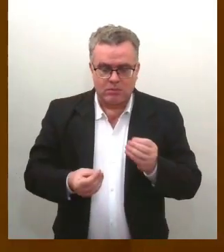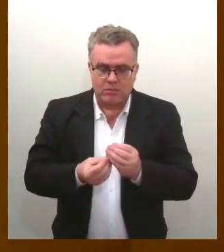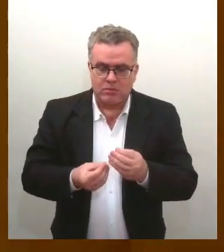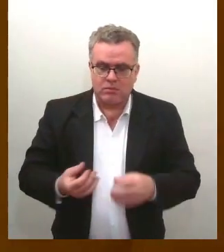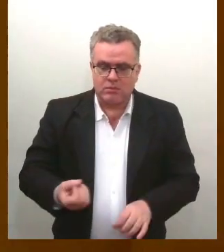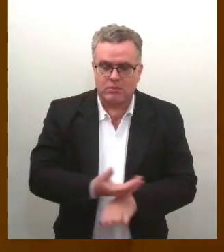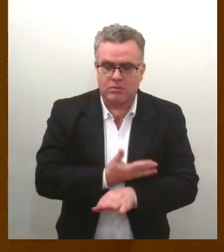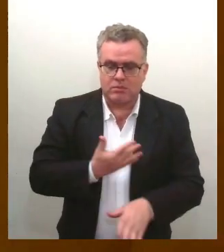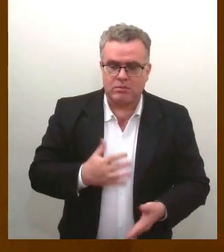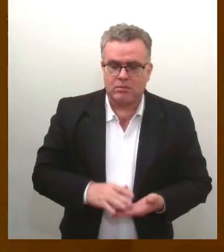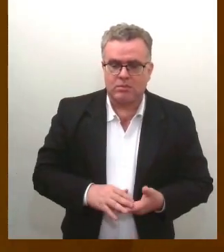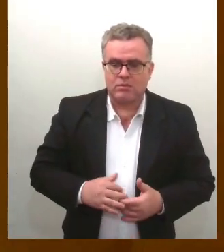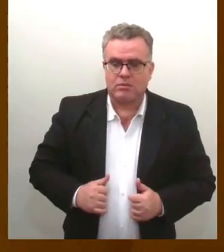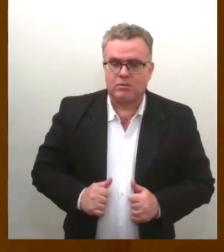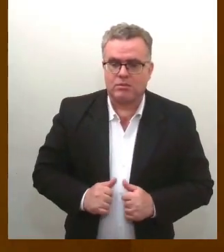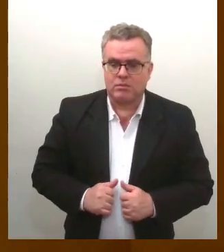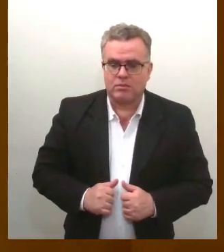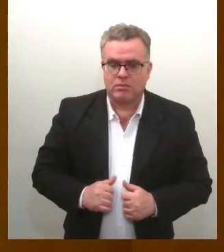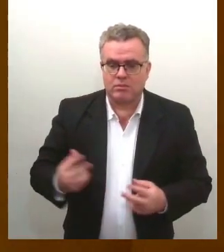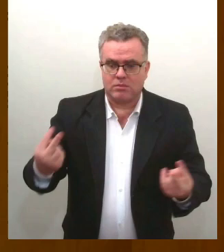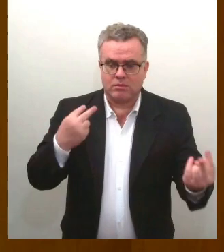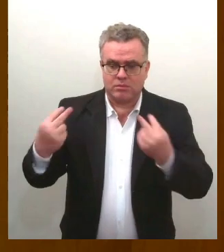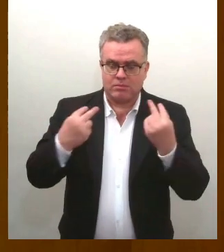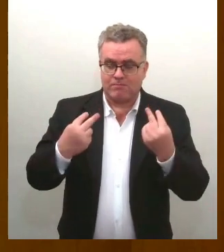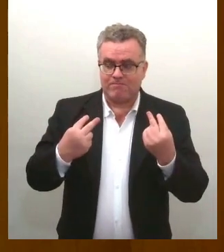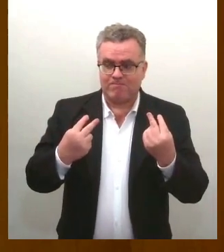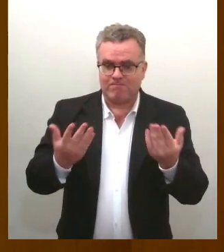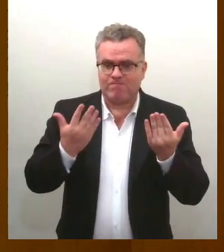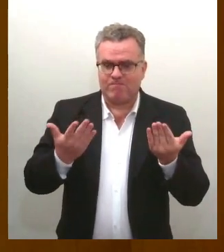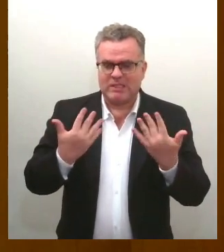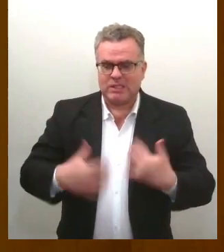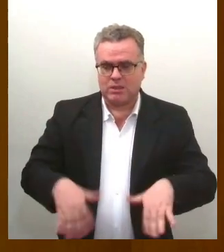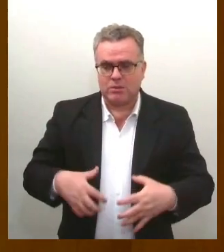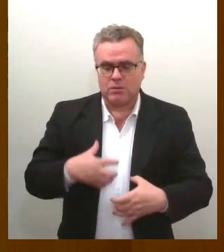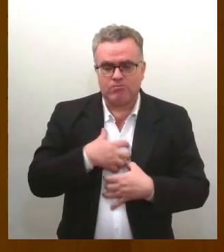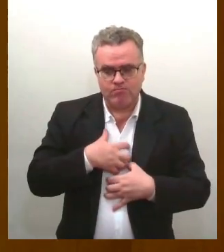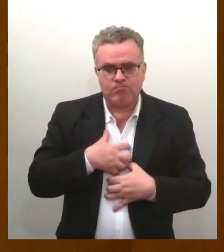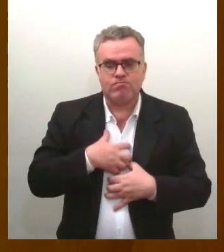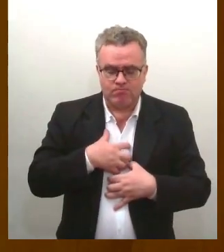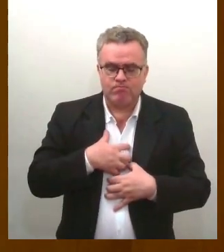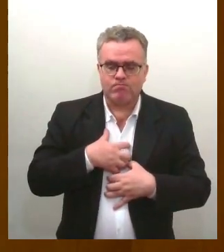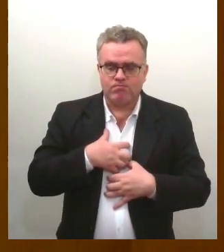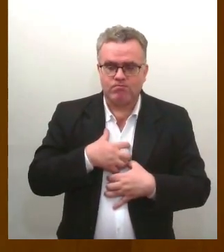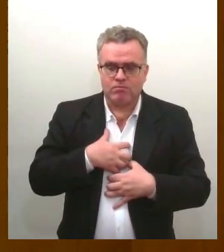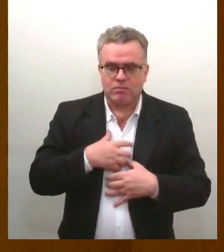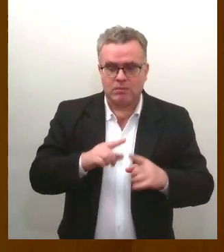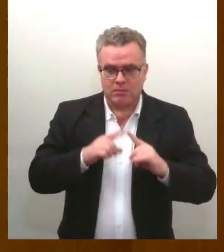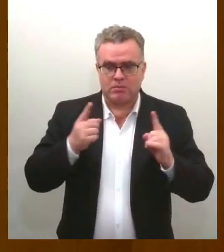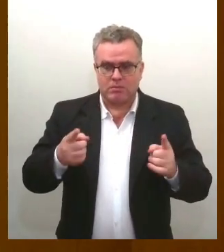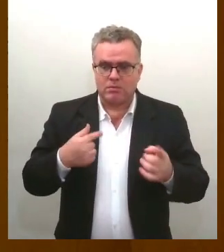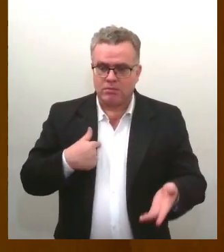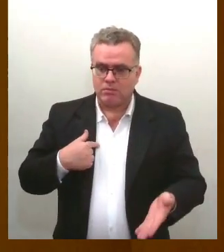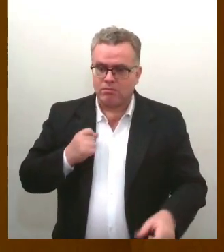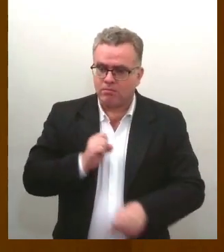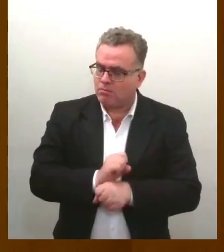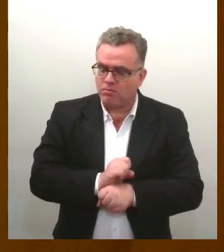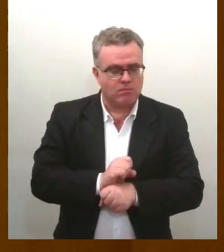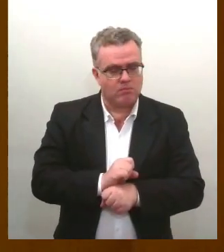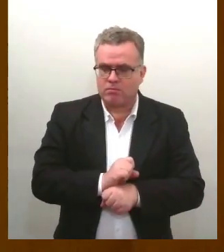incomodam. As poucas ações doem, mas eu não vou parar. Não podemos parar.